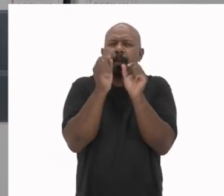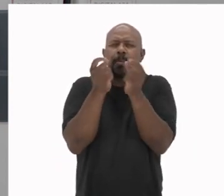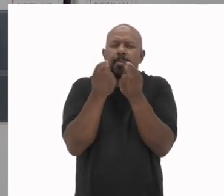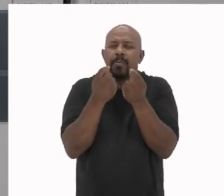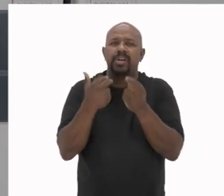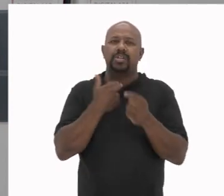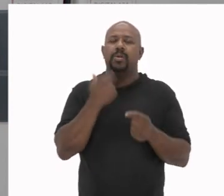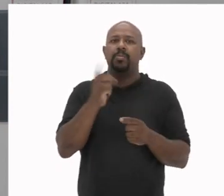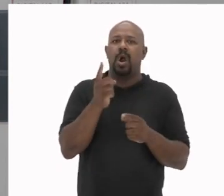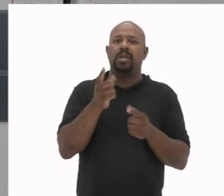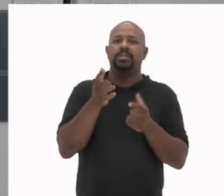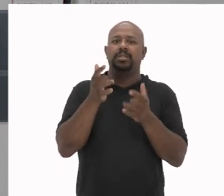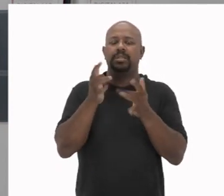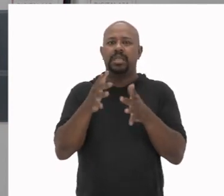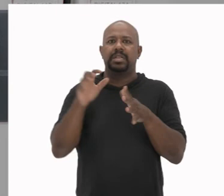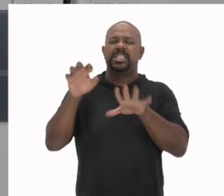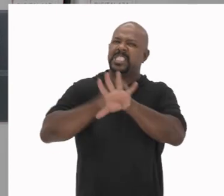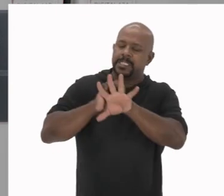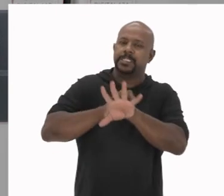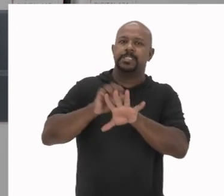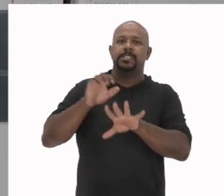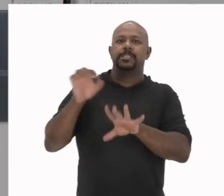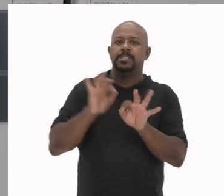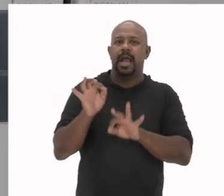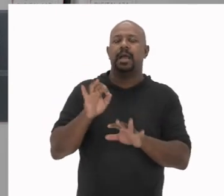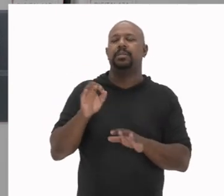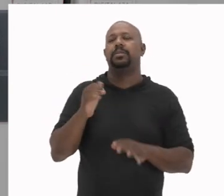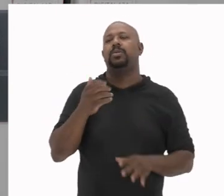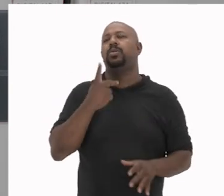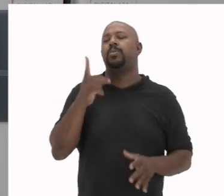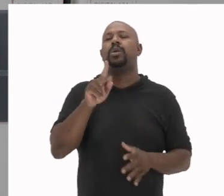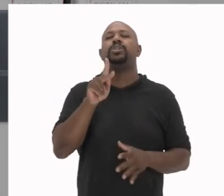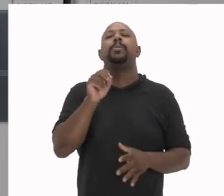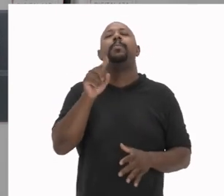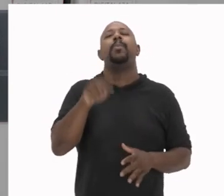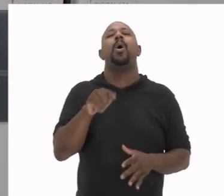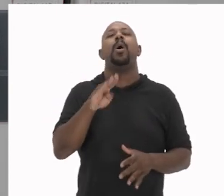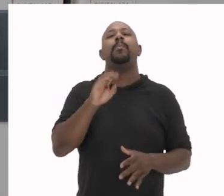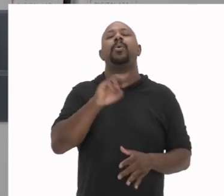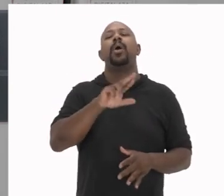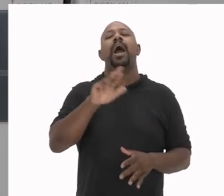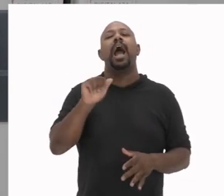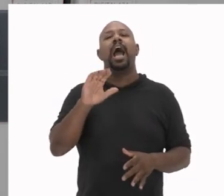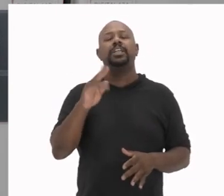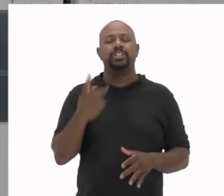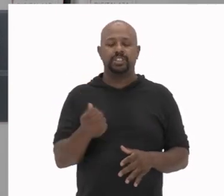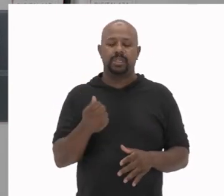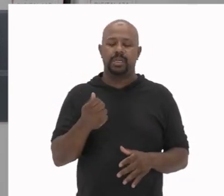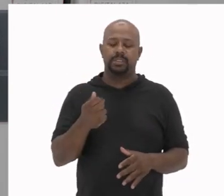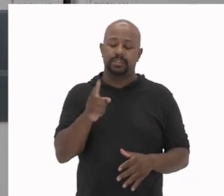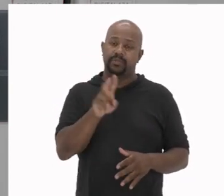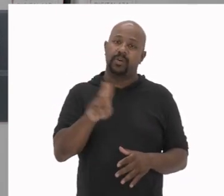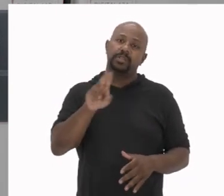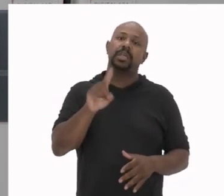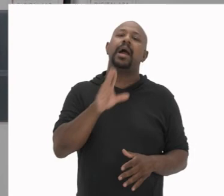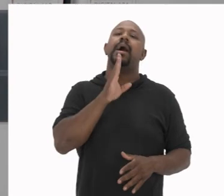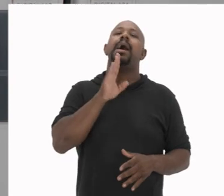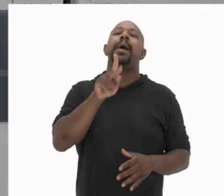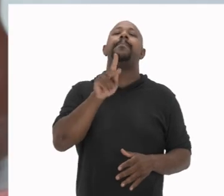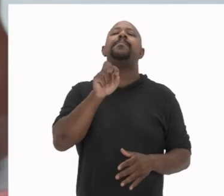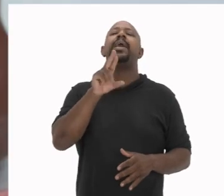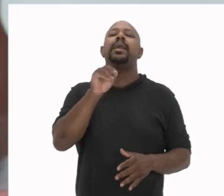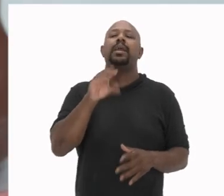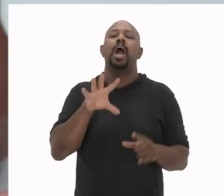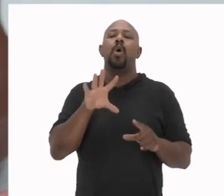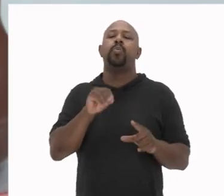porosa, quando não pode passar nenhuma trincha, nem muito menos o pó de borracha, a gente vai